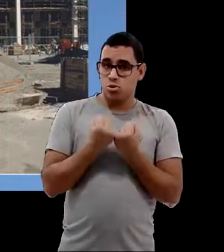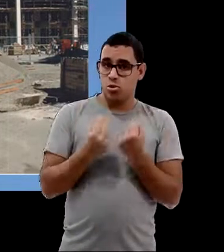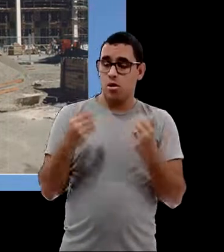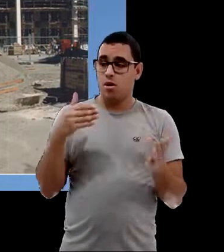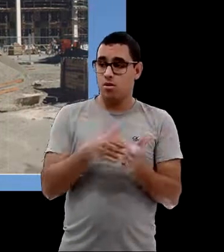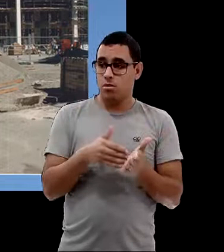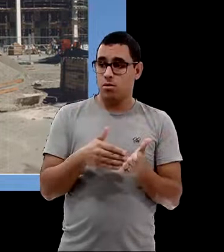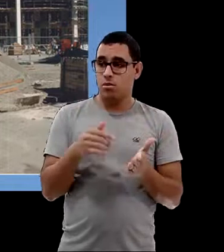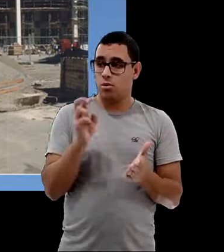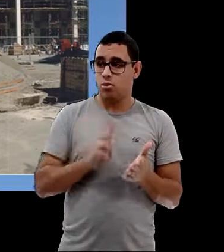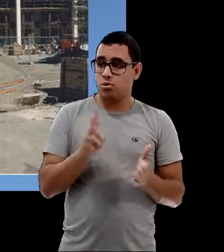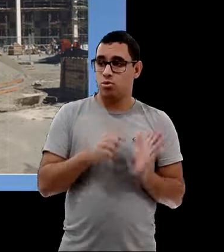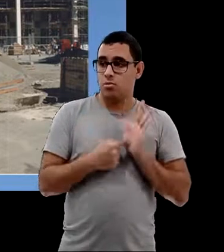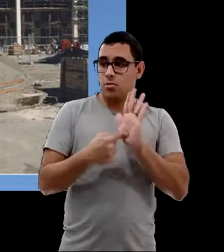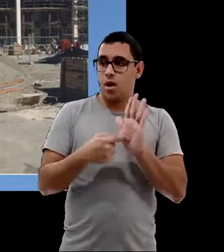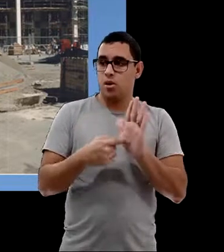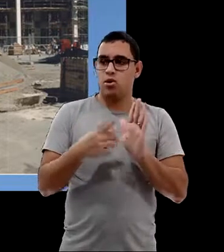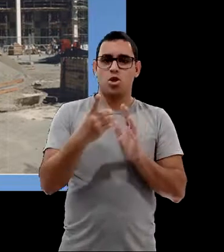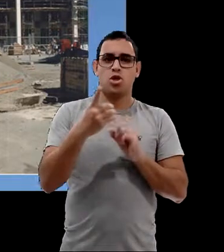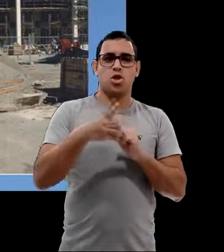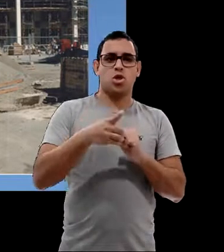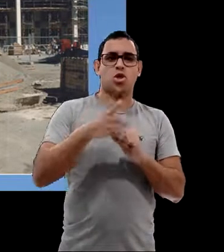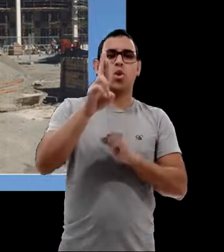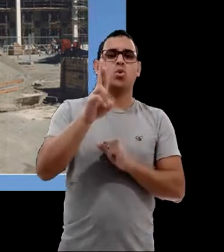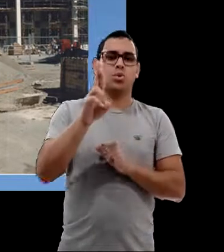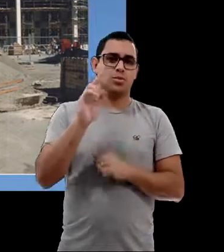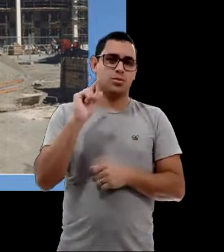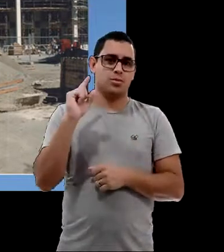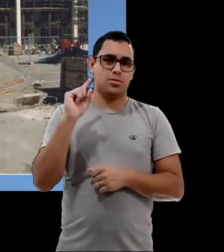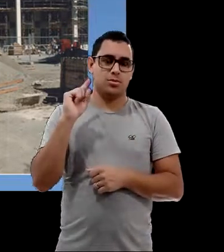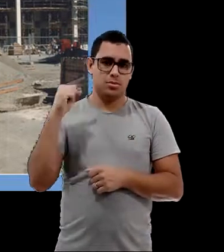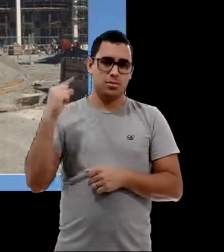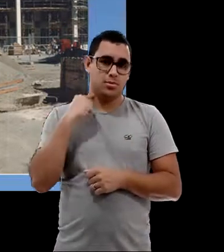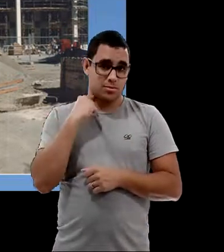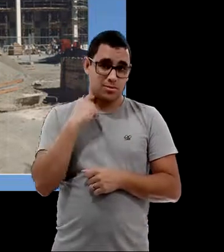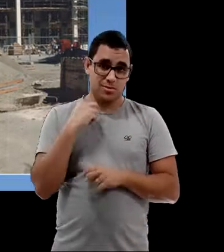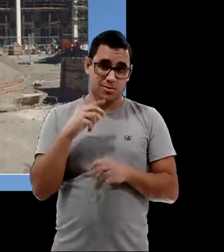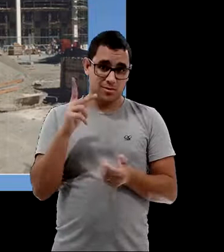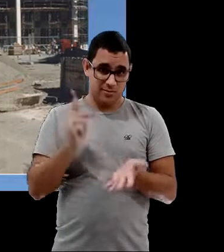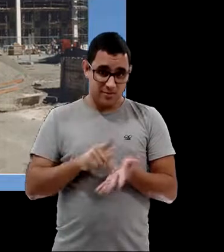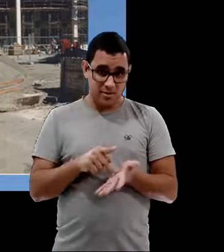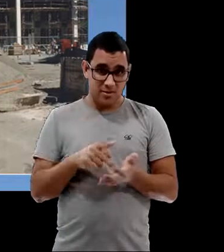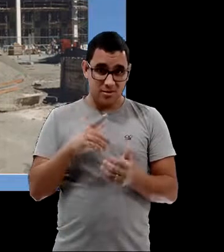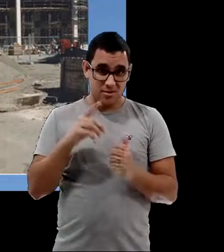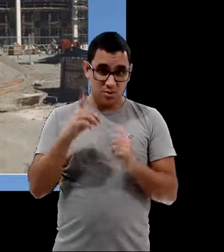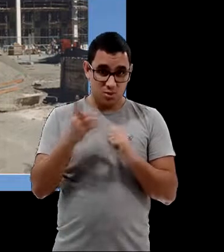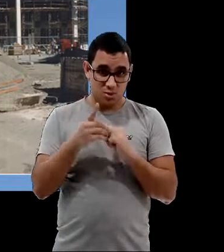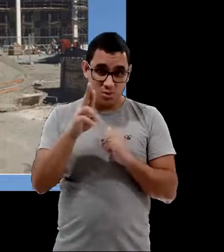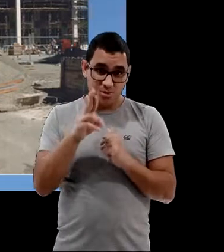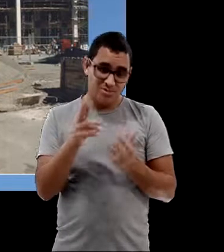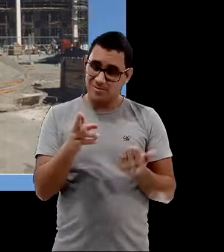sociedade até estampa o status de doutor a um advogado que, na verdade, não fez